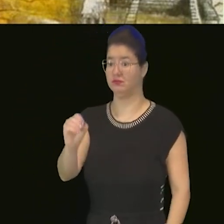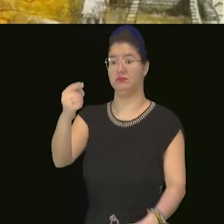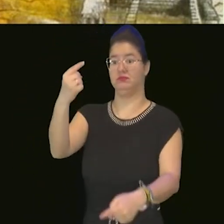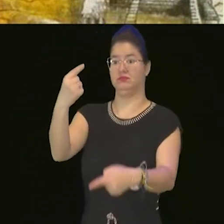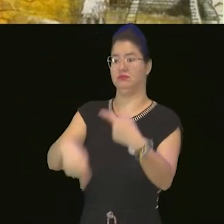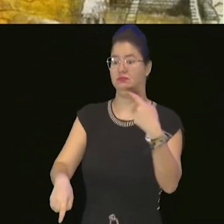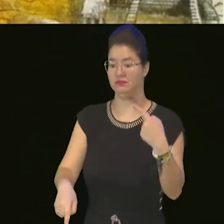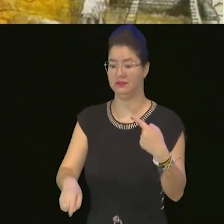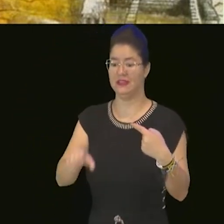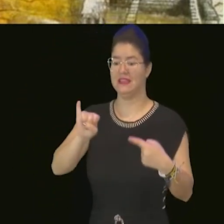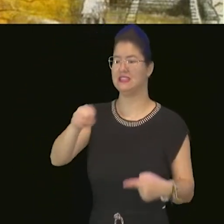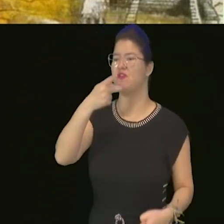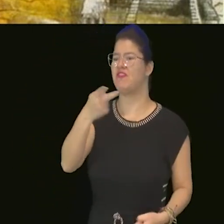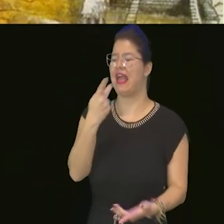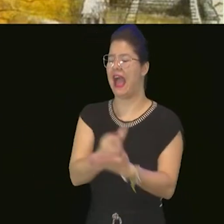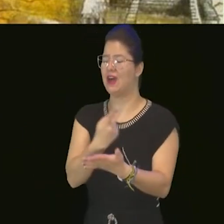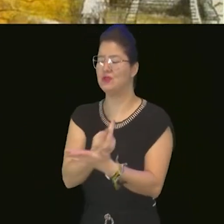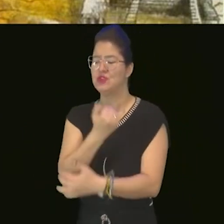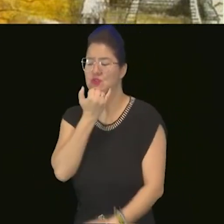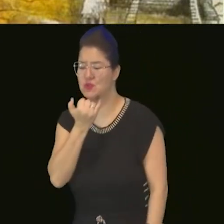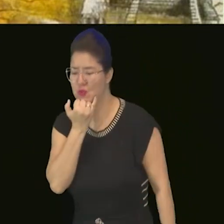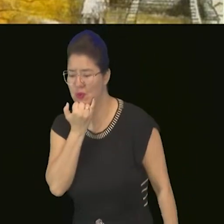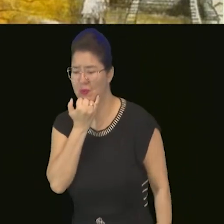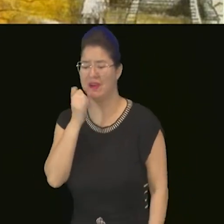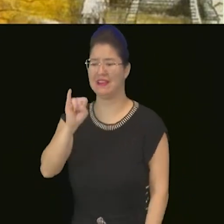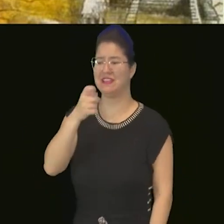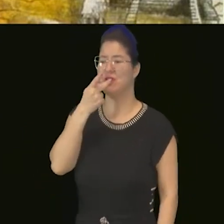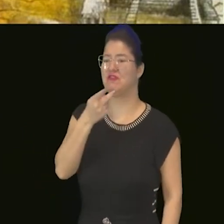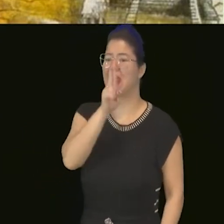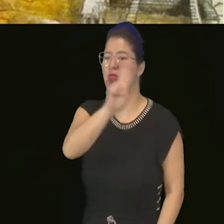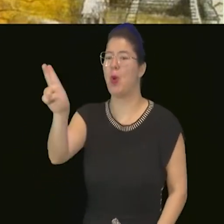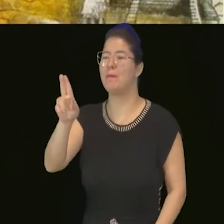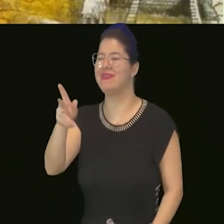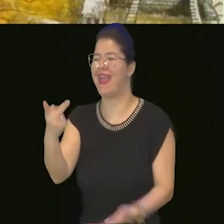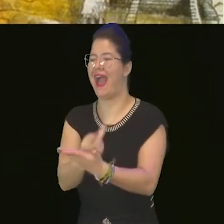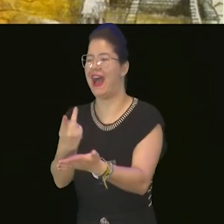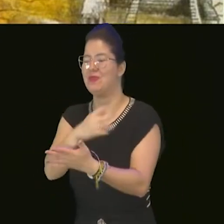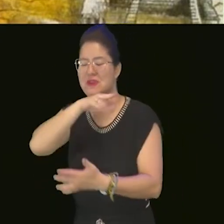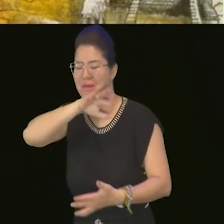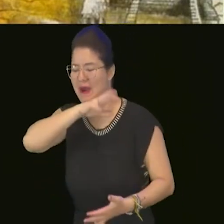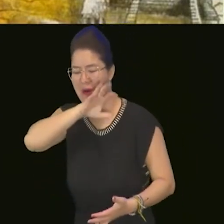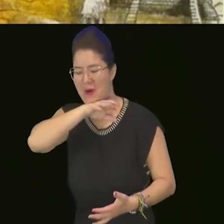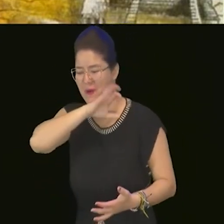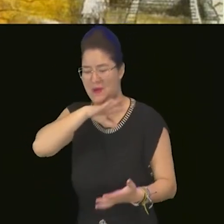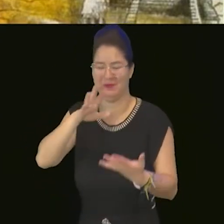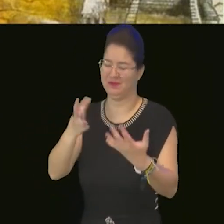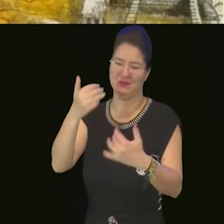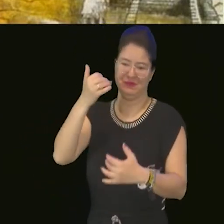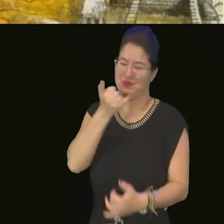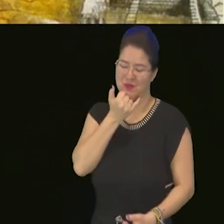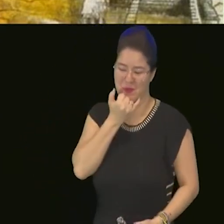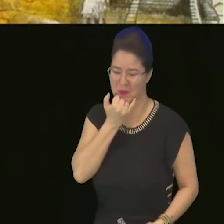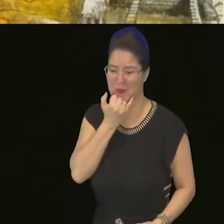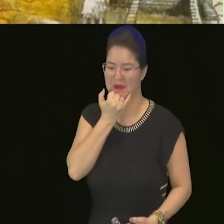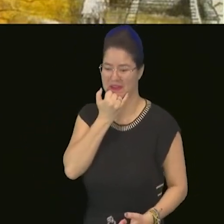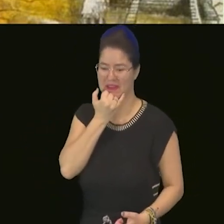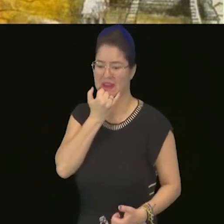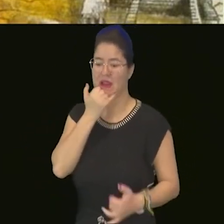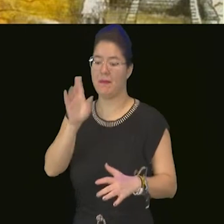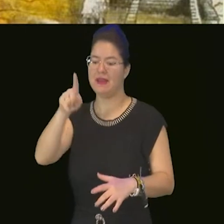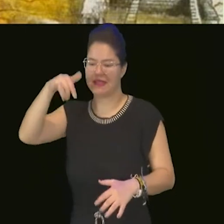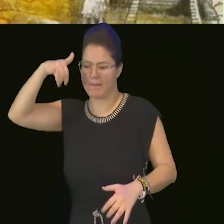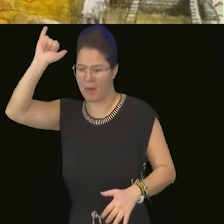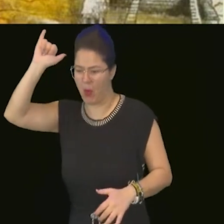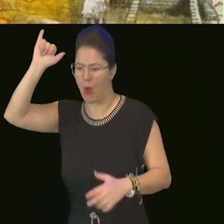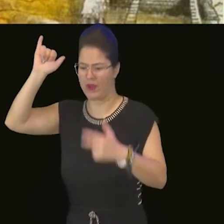Se eu falar errado, o irmão me perdoe, tá, irmão? Se eu estiver falando algum bicho errado aqui, com certeza boi e jumento eu consigo